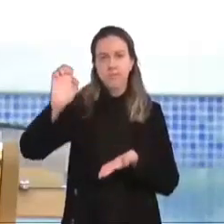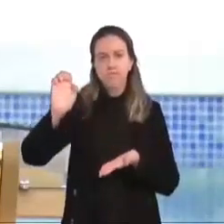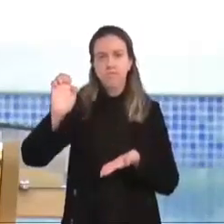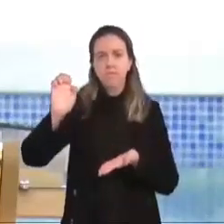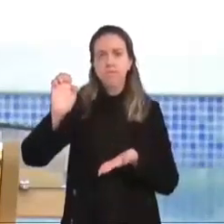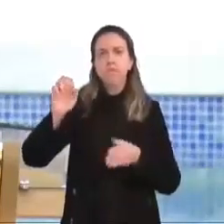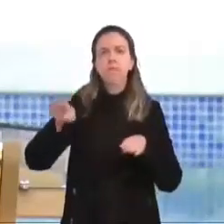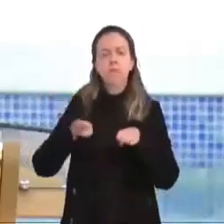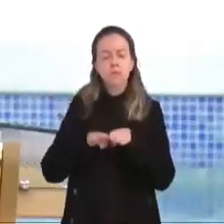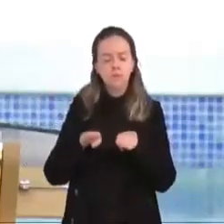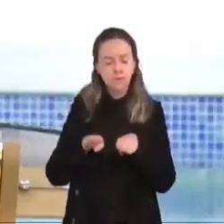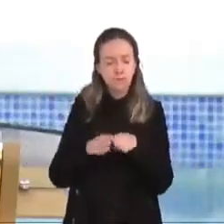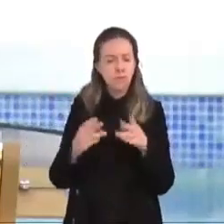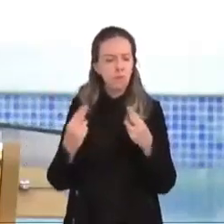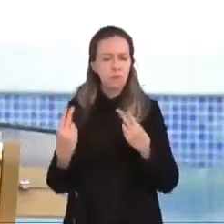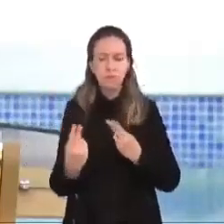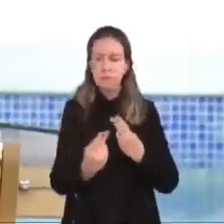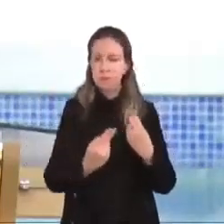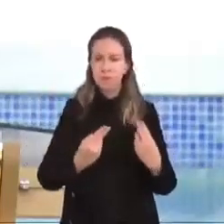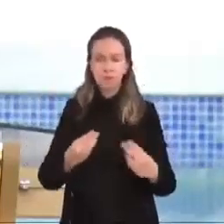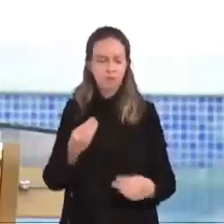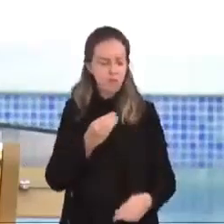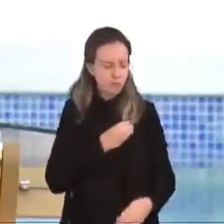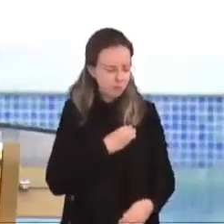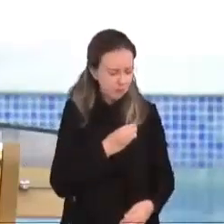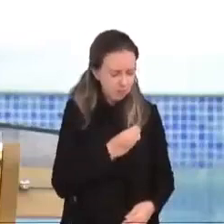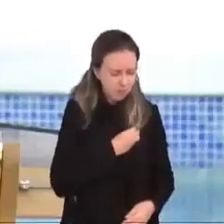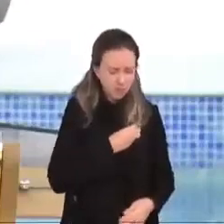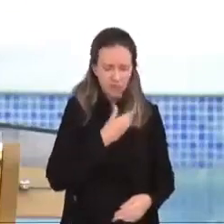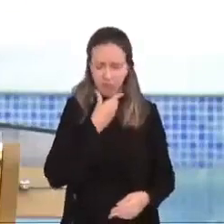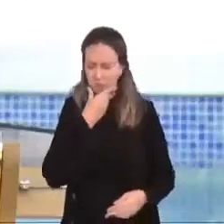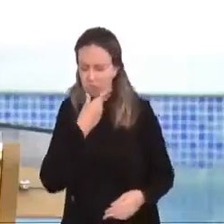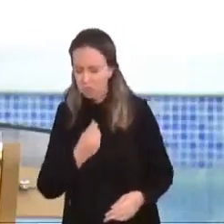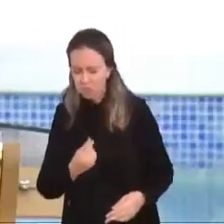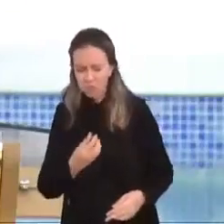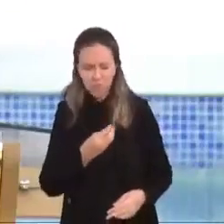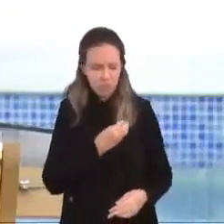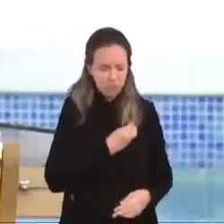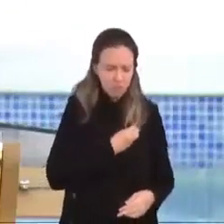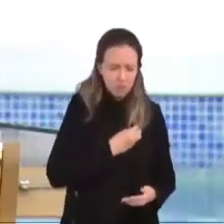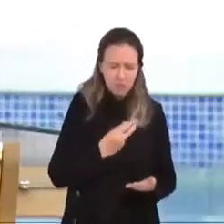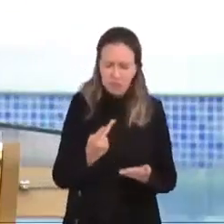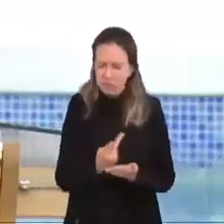mesmos temores, mesmas ansiedades,